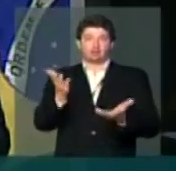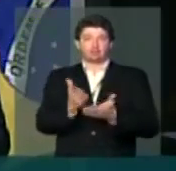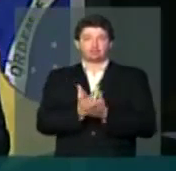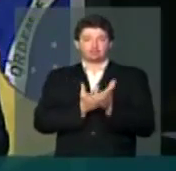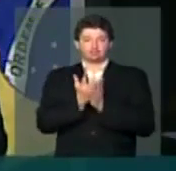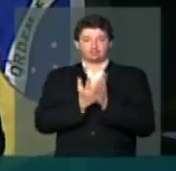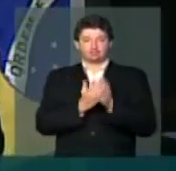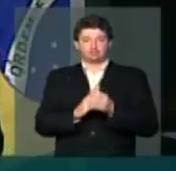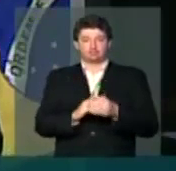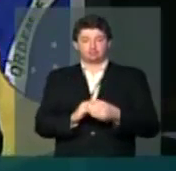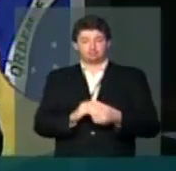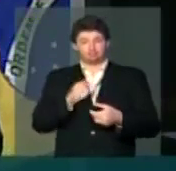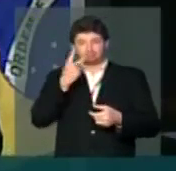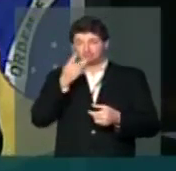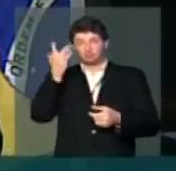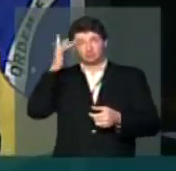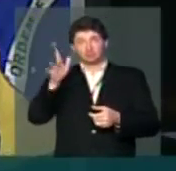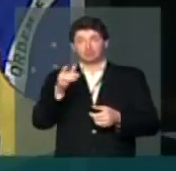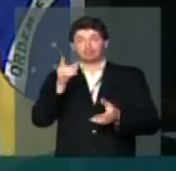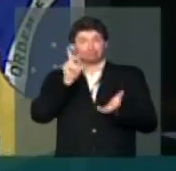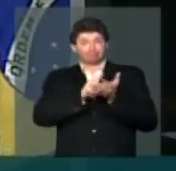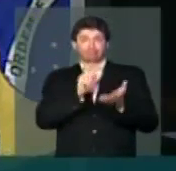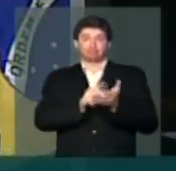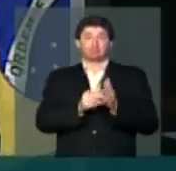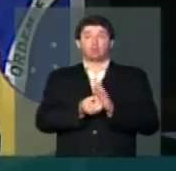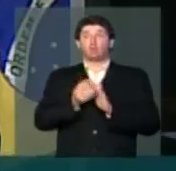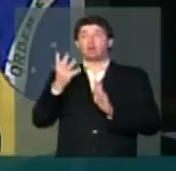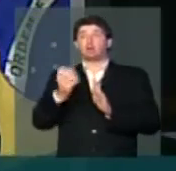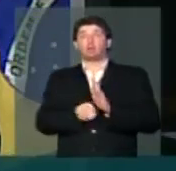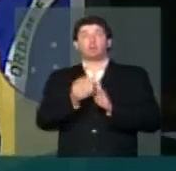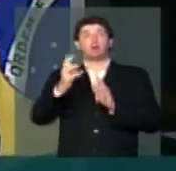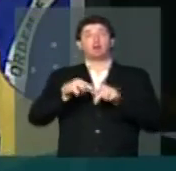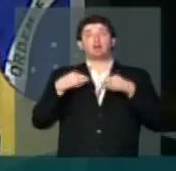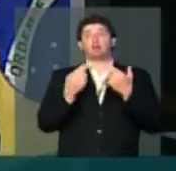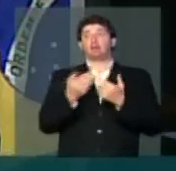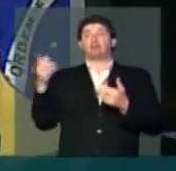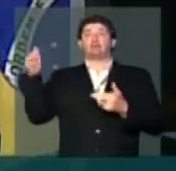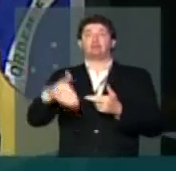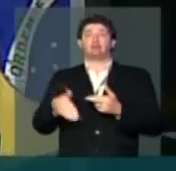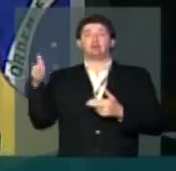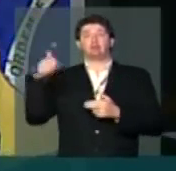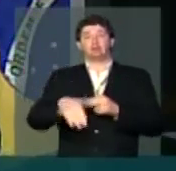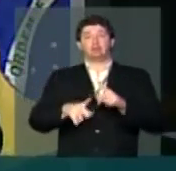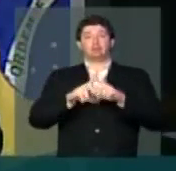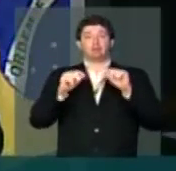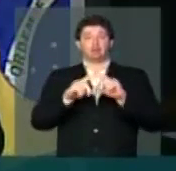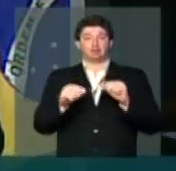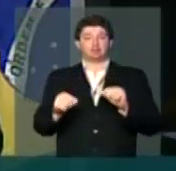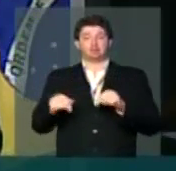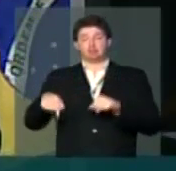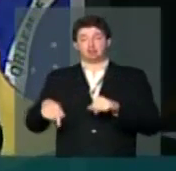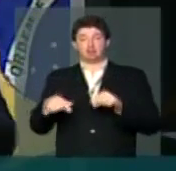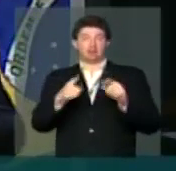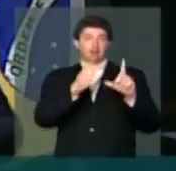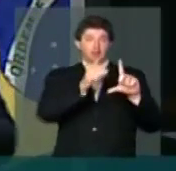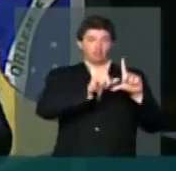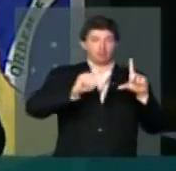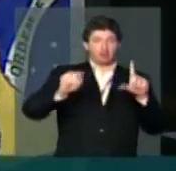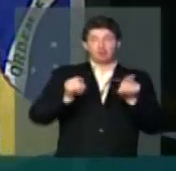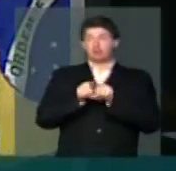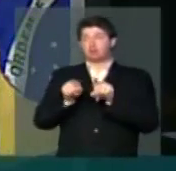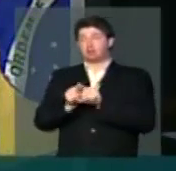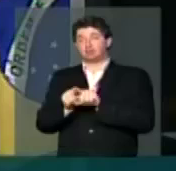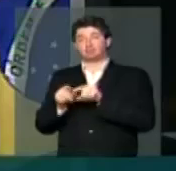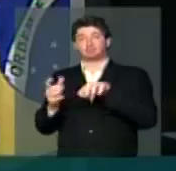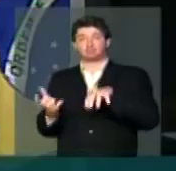Não sei dizer, sinceramente, quantas e quantas reuniões realizou aqui em Brasília, no governo e no Congresso Nacional, o